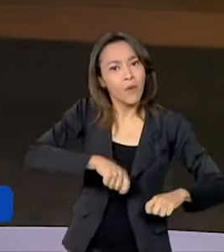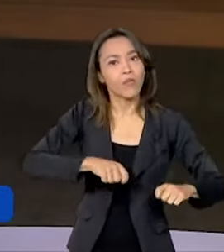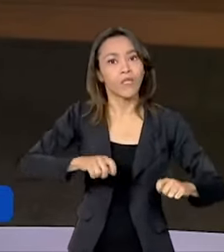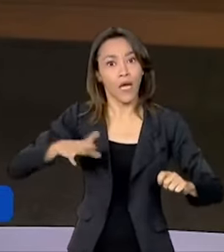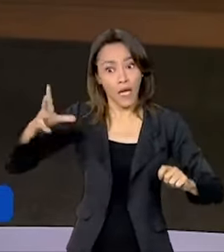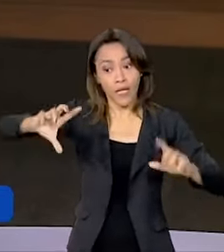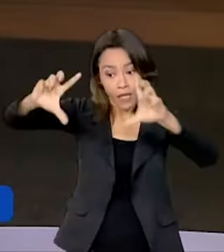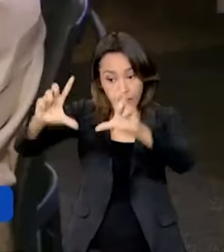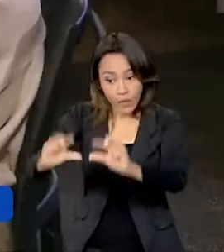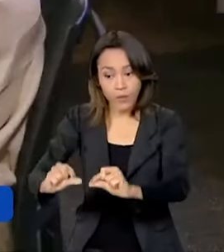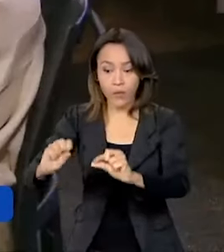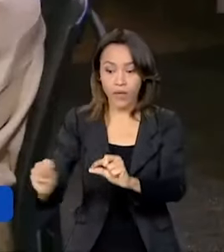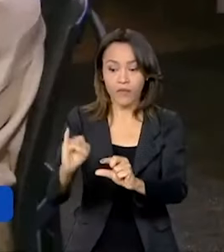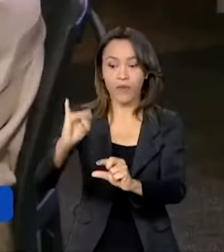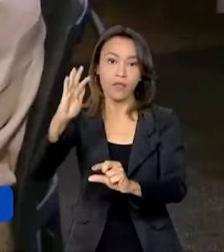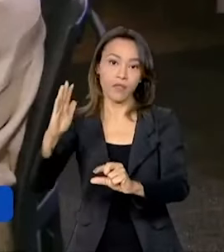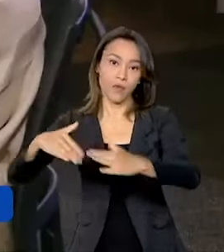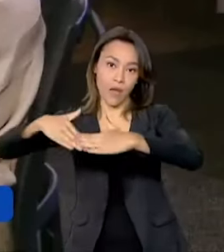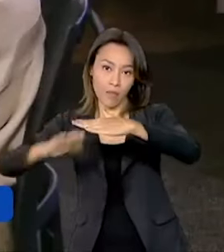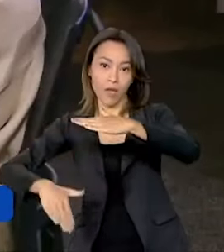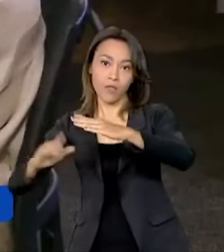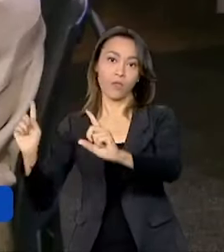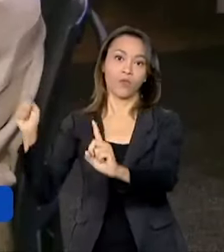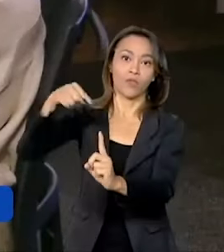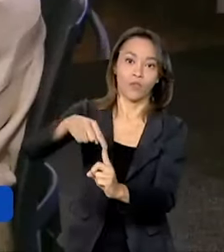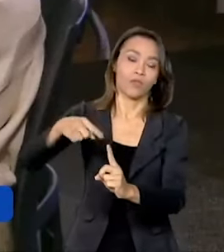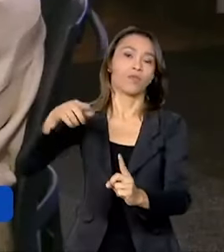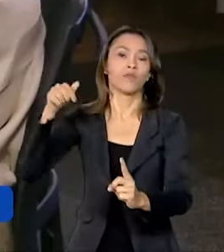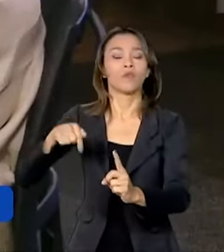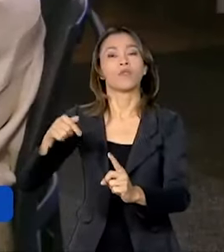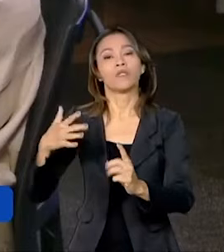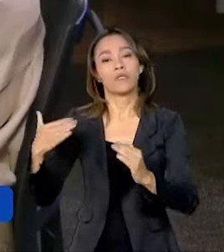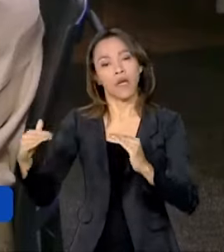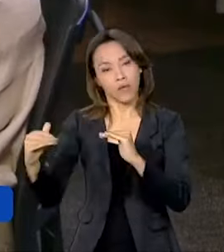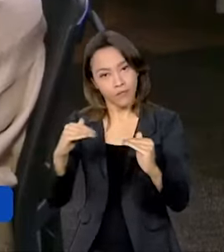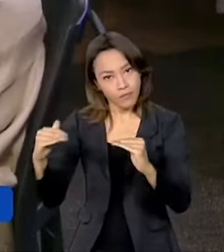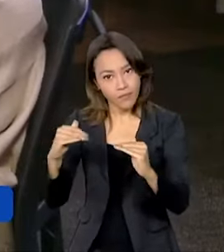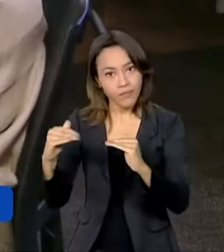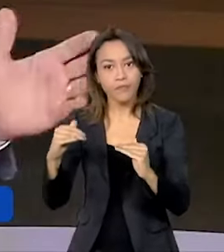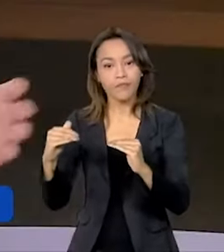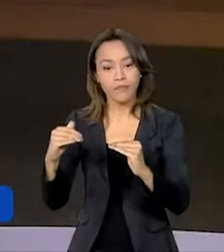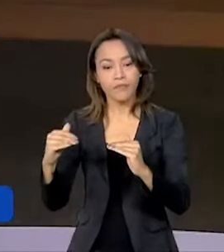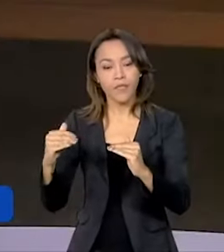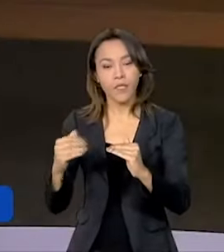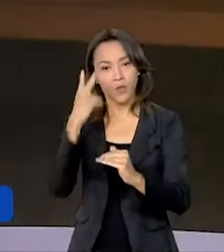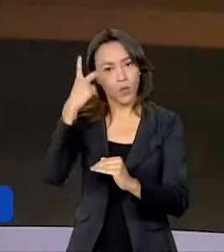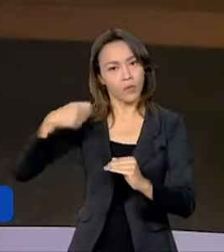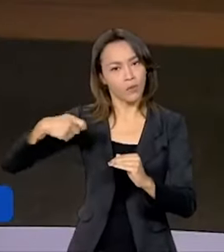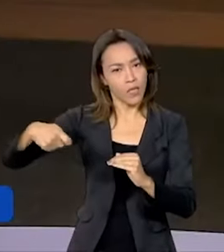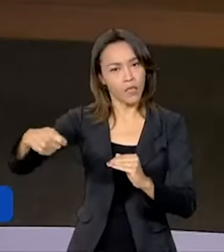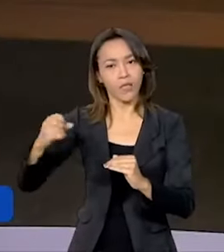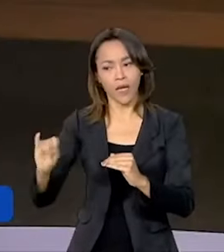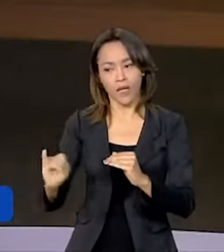caiu para para baixo do teto da da meta tá dentro da banda com os últimos dois meses